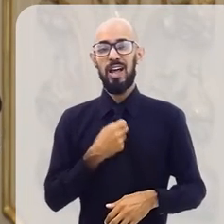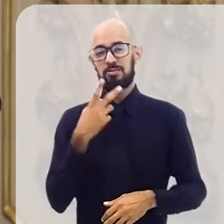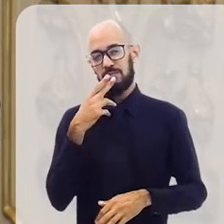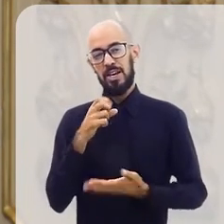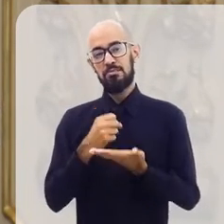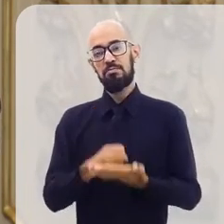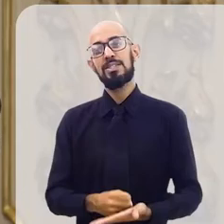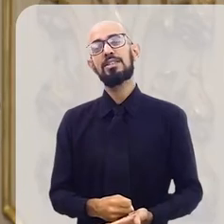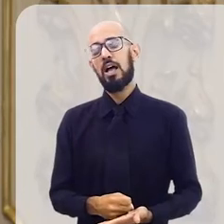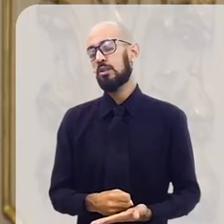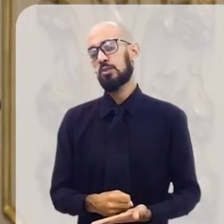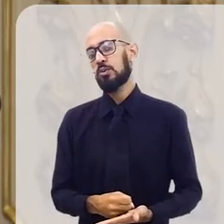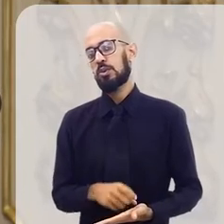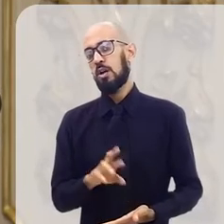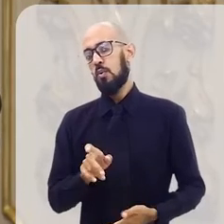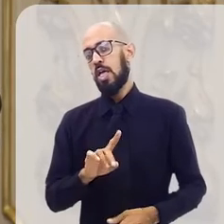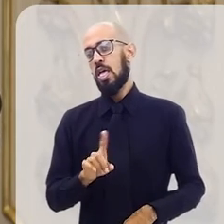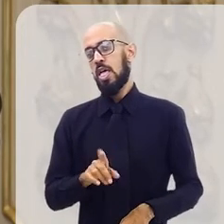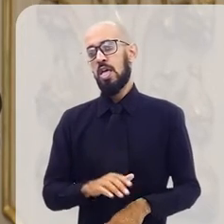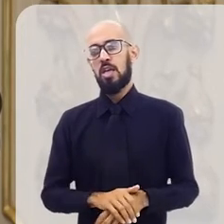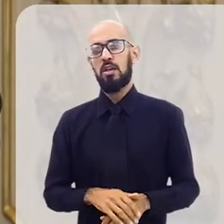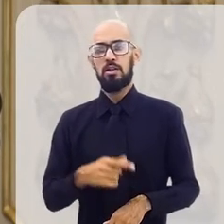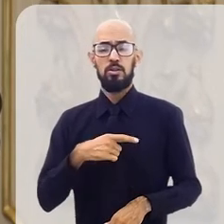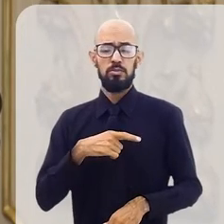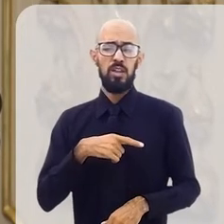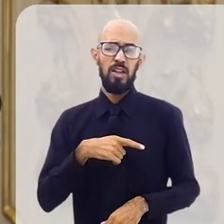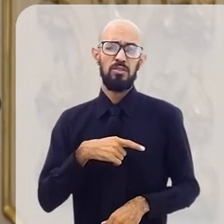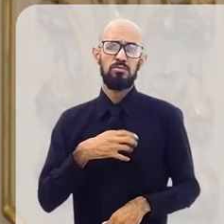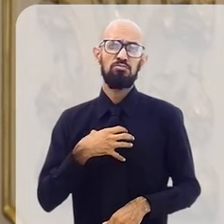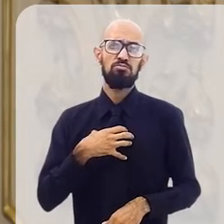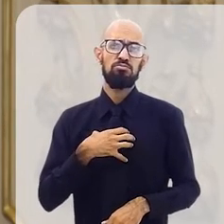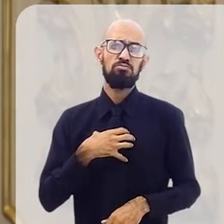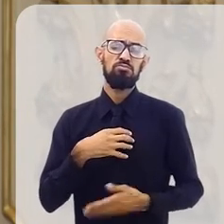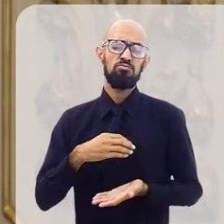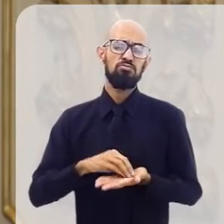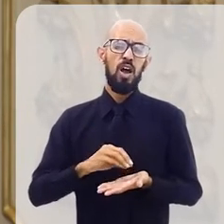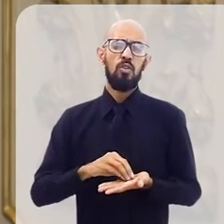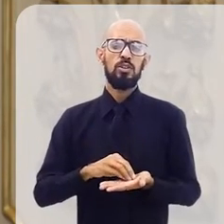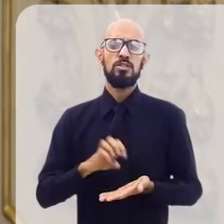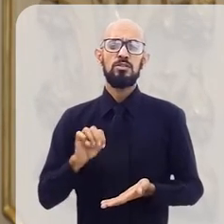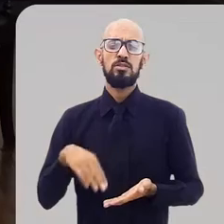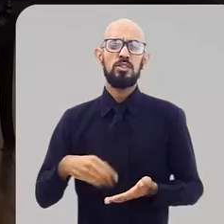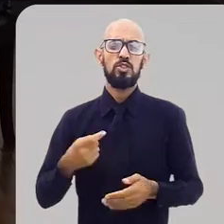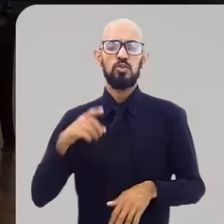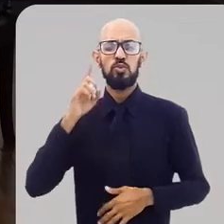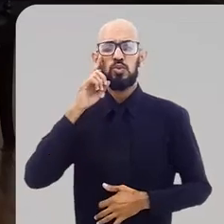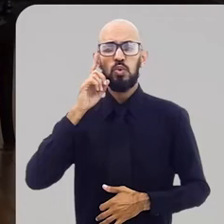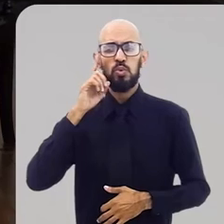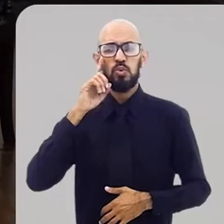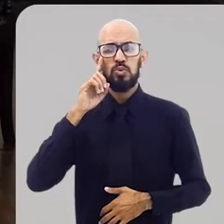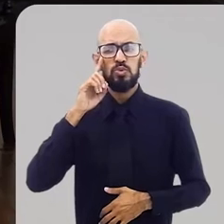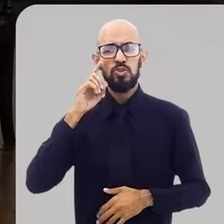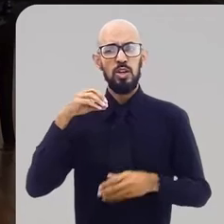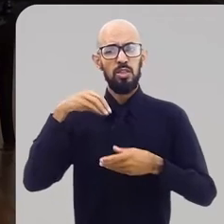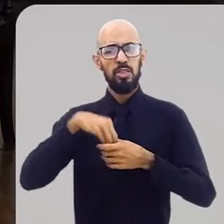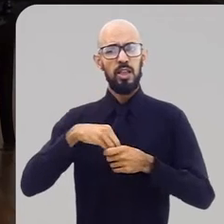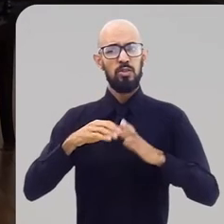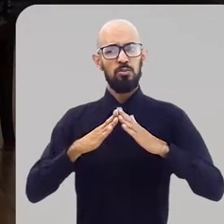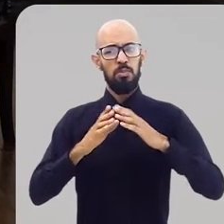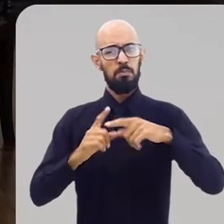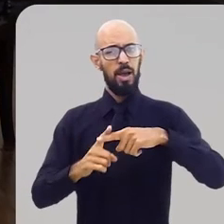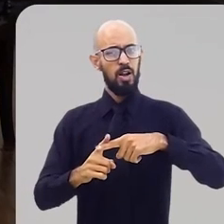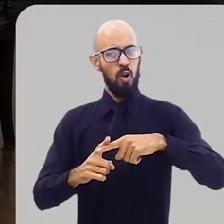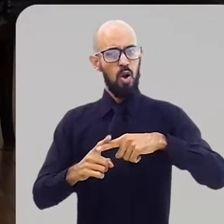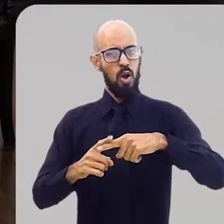muito pesada para dizer saudades né mas eu eu sinto falta da Vida do dia a dia de uma